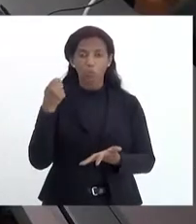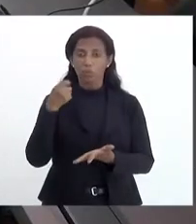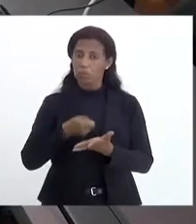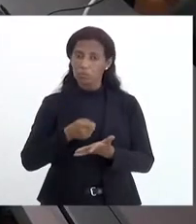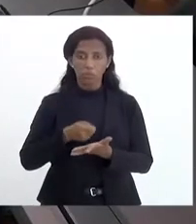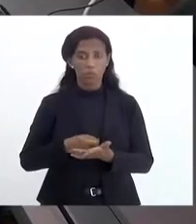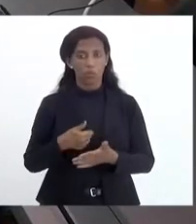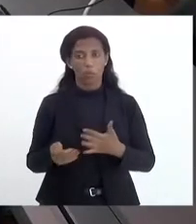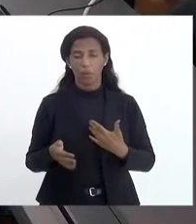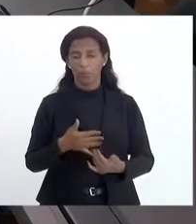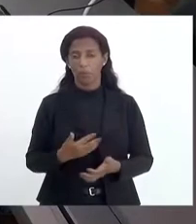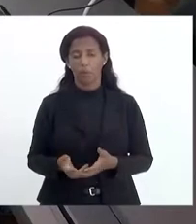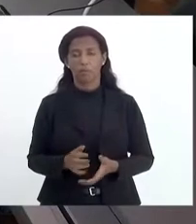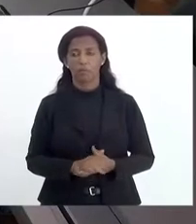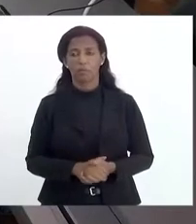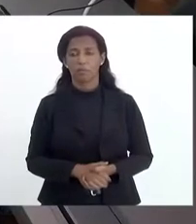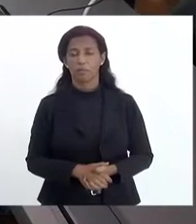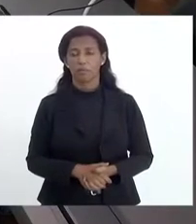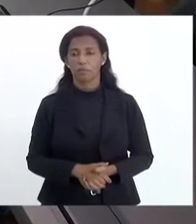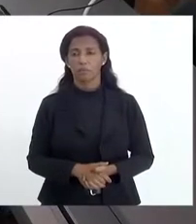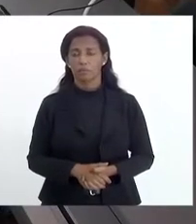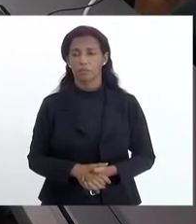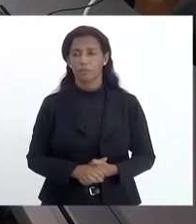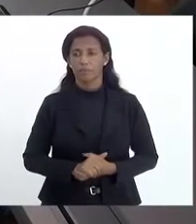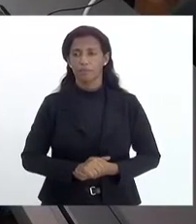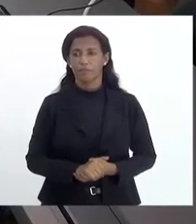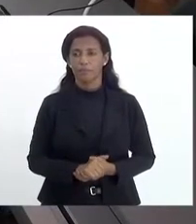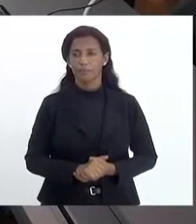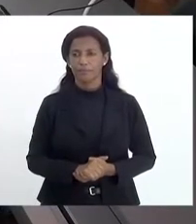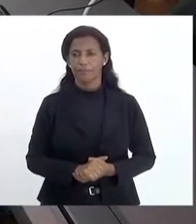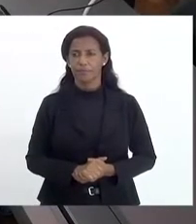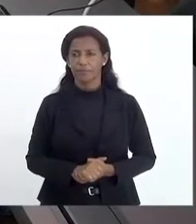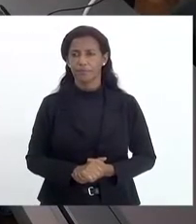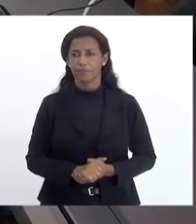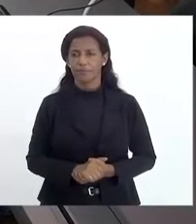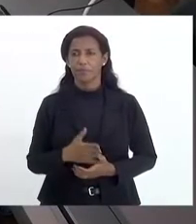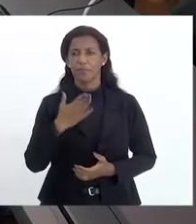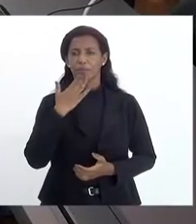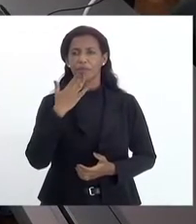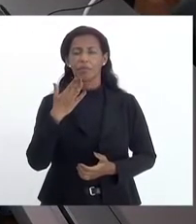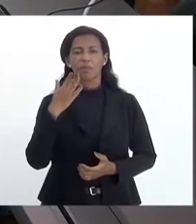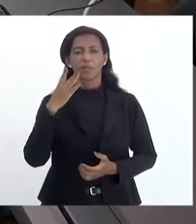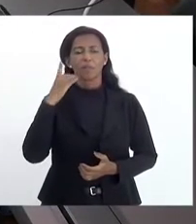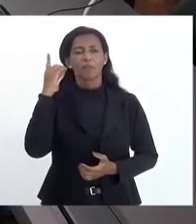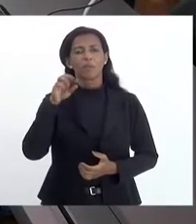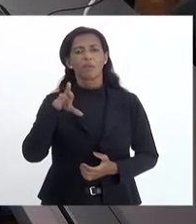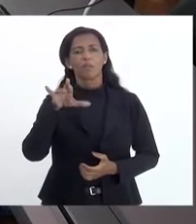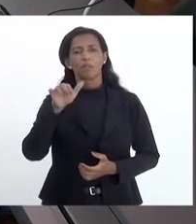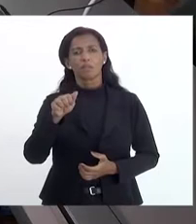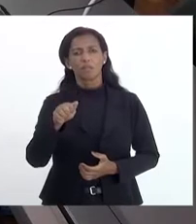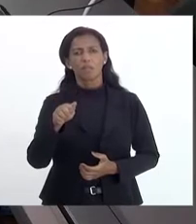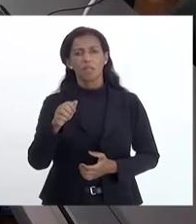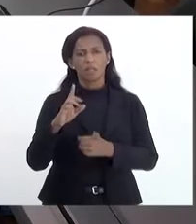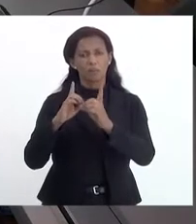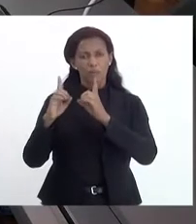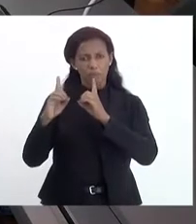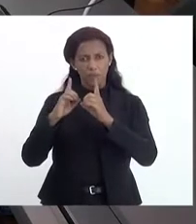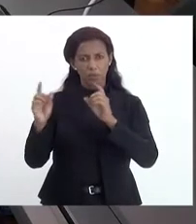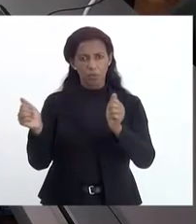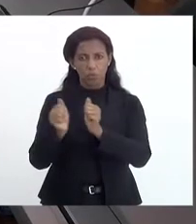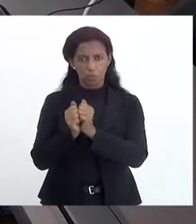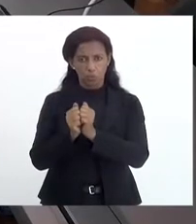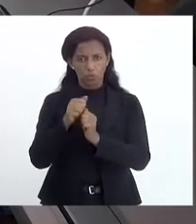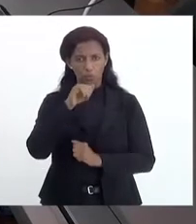regimental. Ok? Ok. Vou pedir à deputada Célia, vamos fazer esse debate junto à INEA,